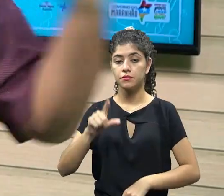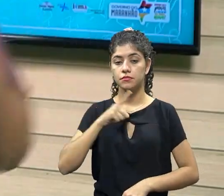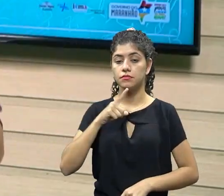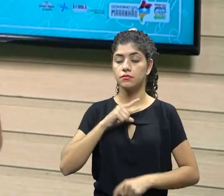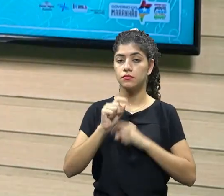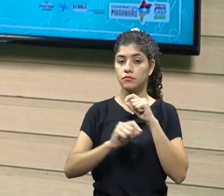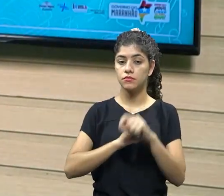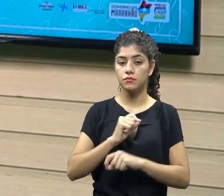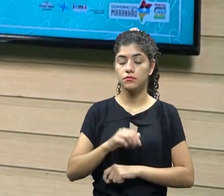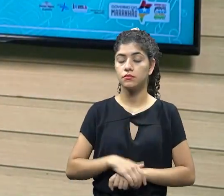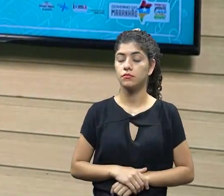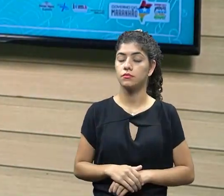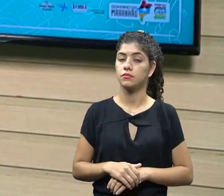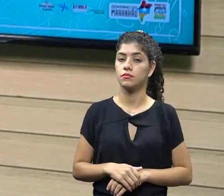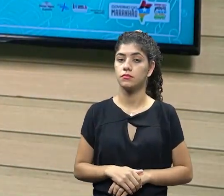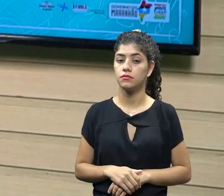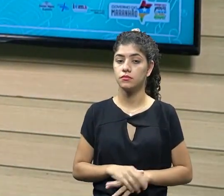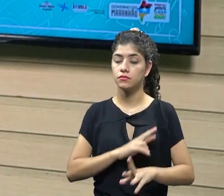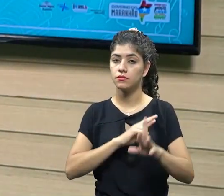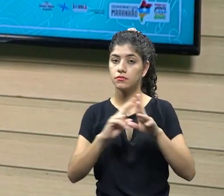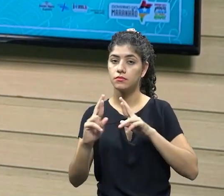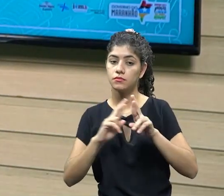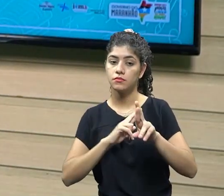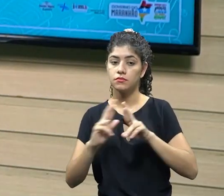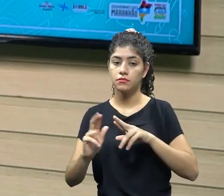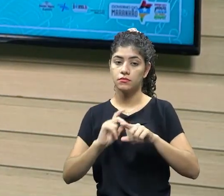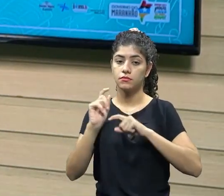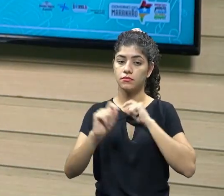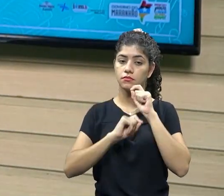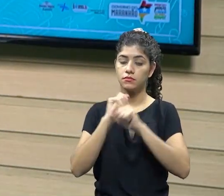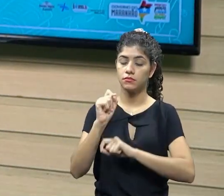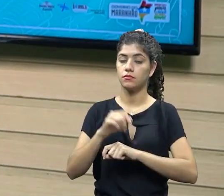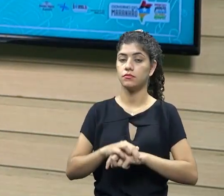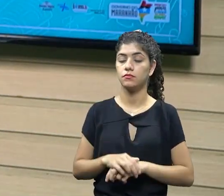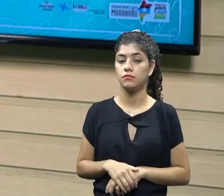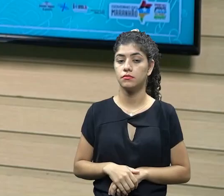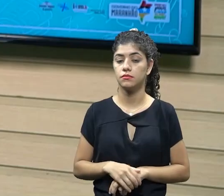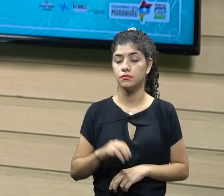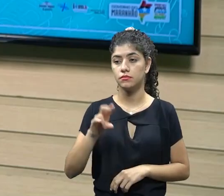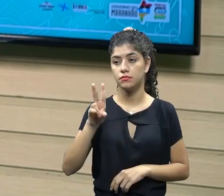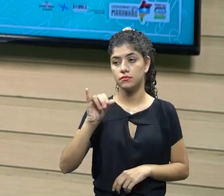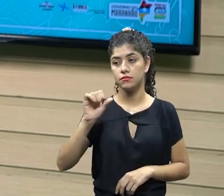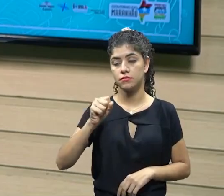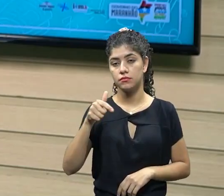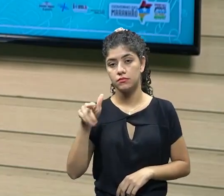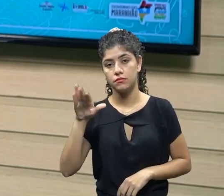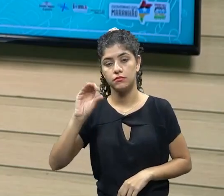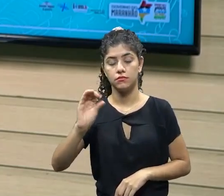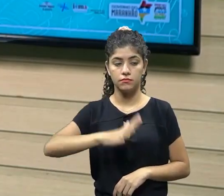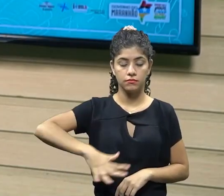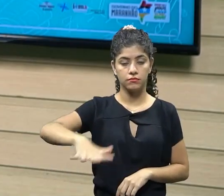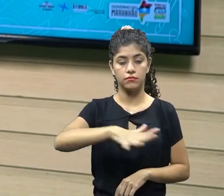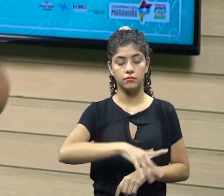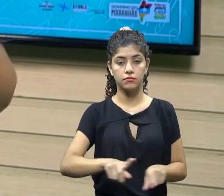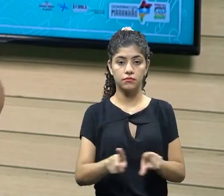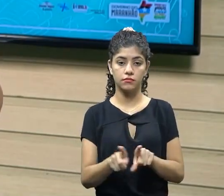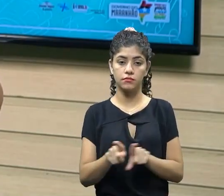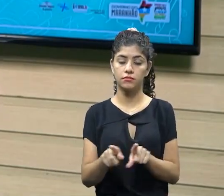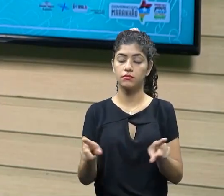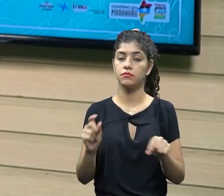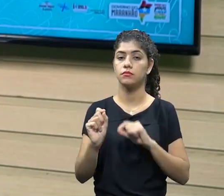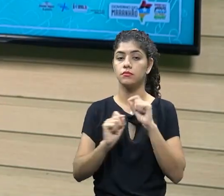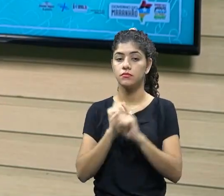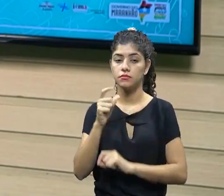estar ligado com relação à visão de mercado. Isso também estabelece